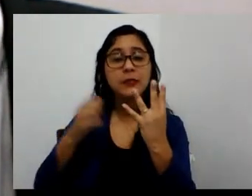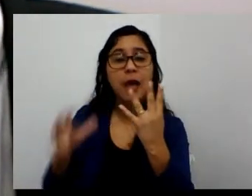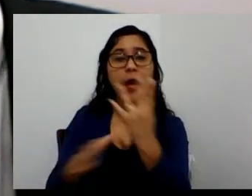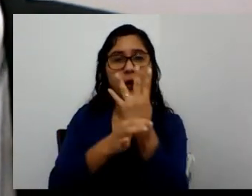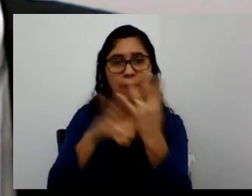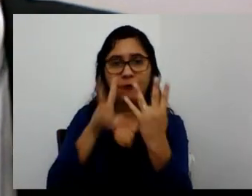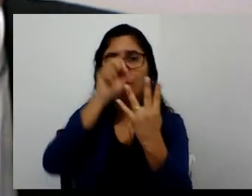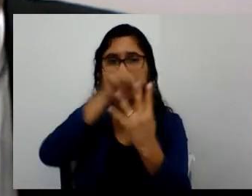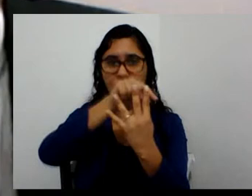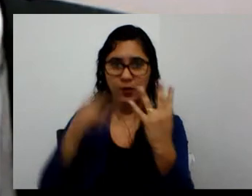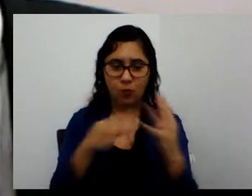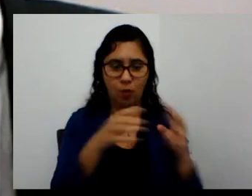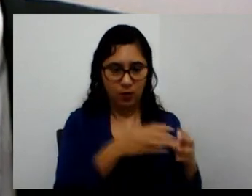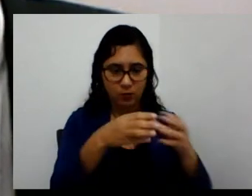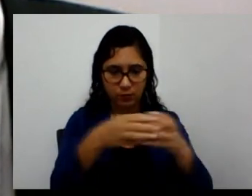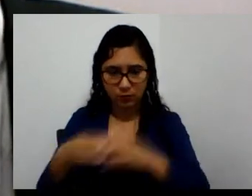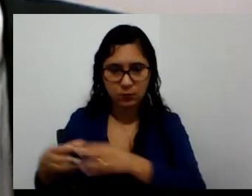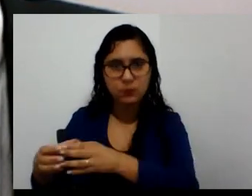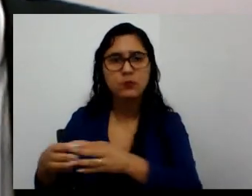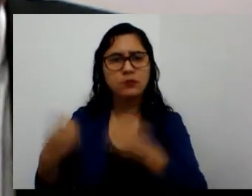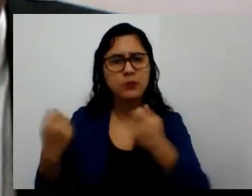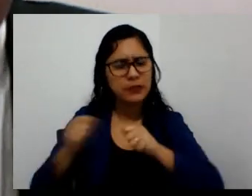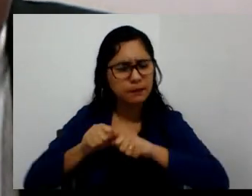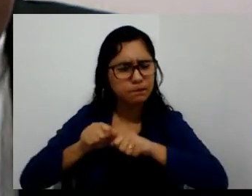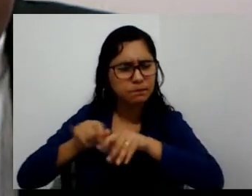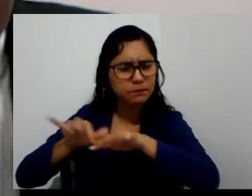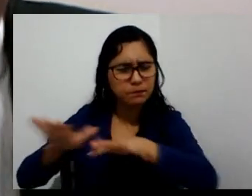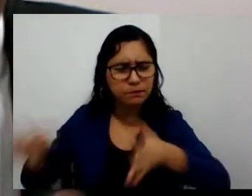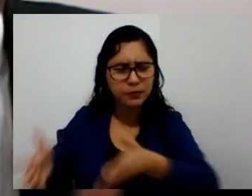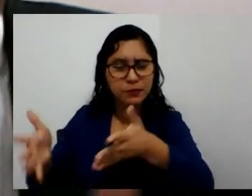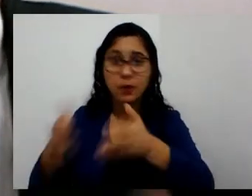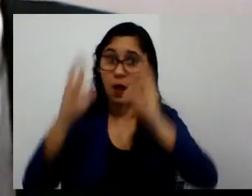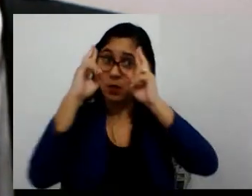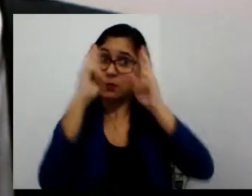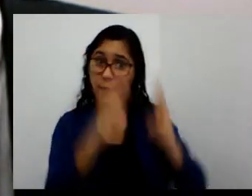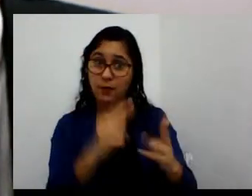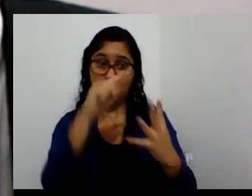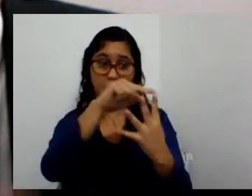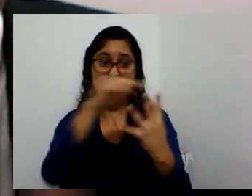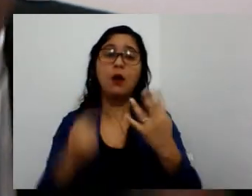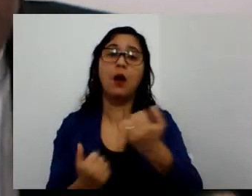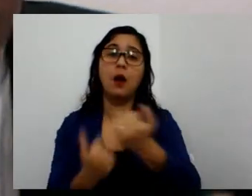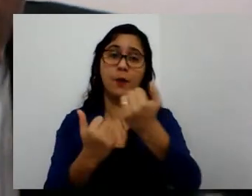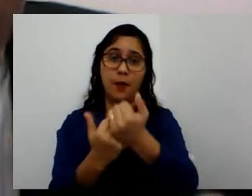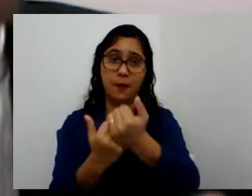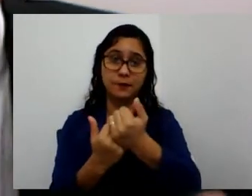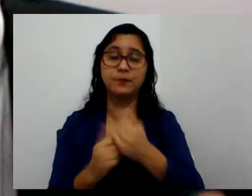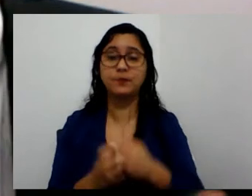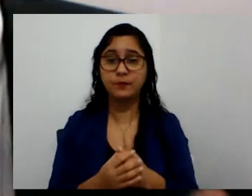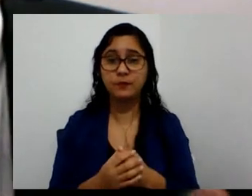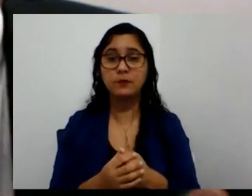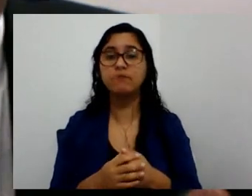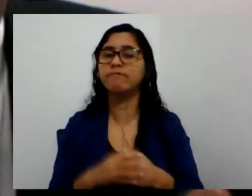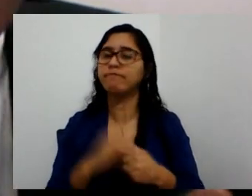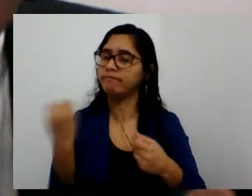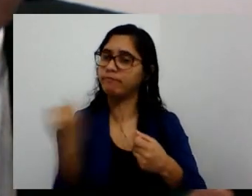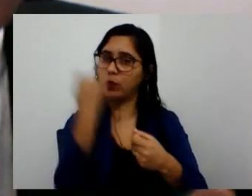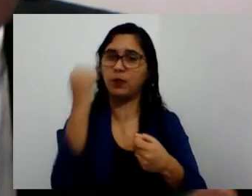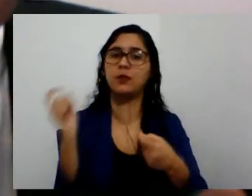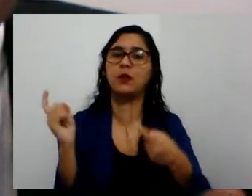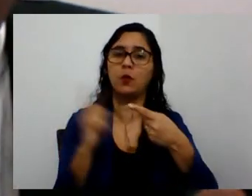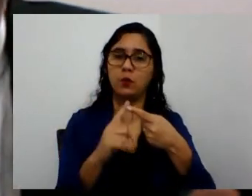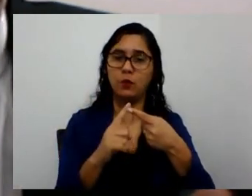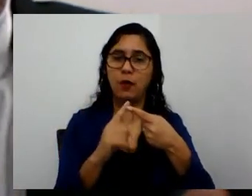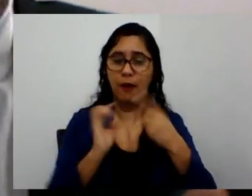ser disseminados amplamente, respeitados e apoiados. Então, ponto 1, a nossa ética